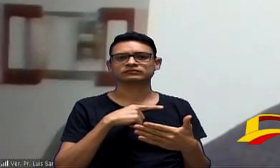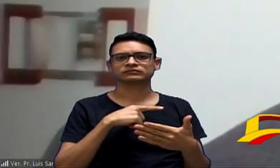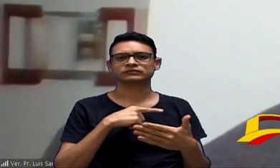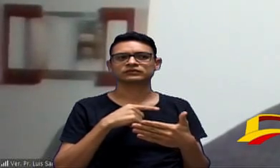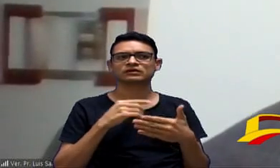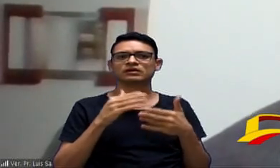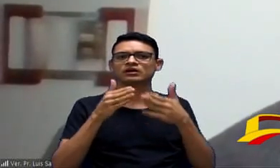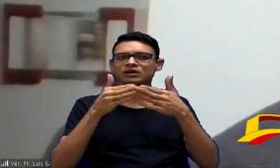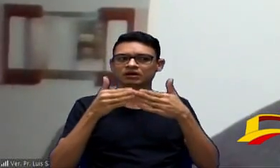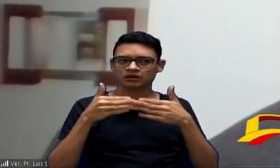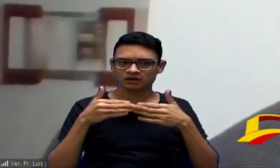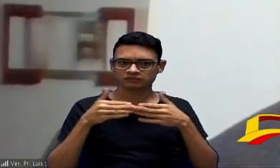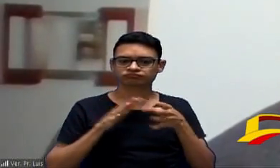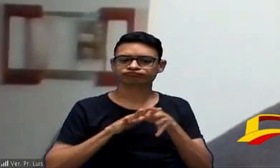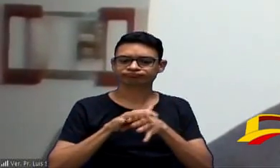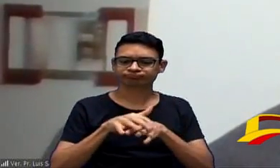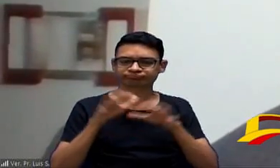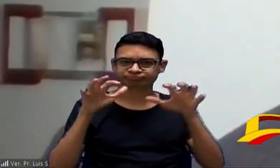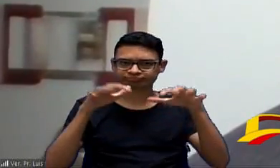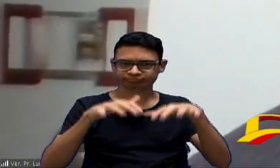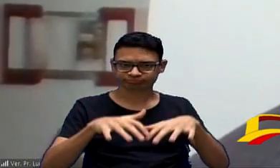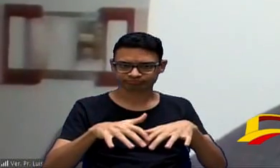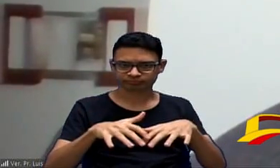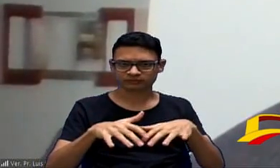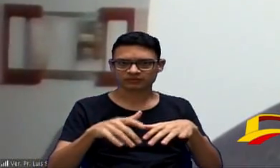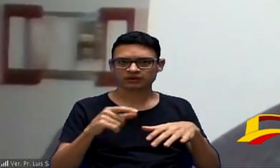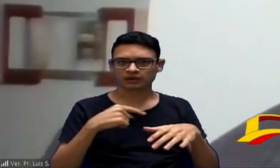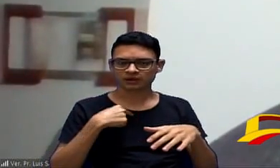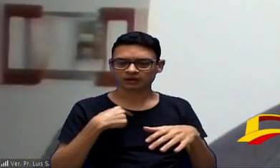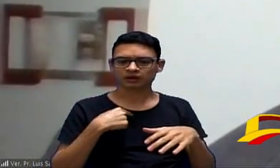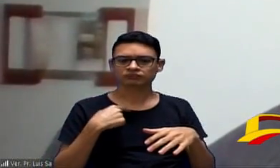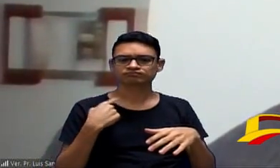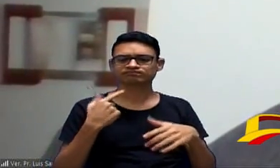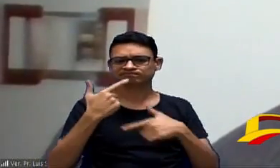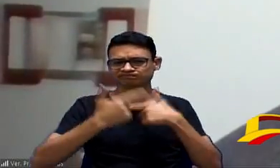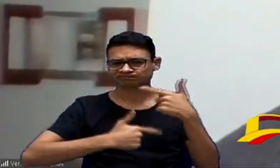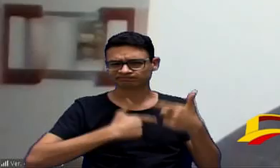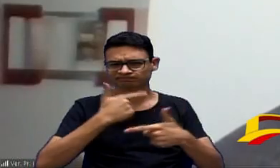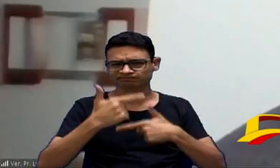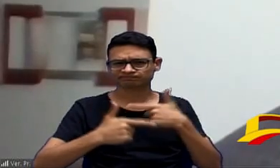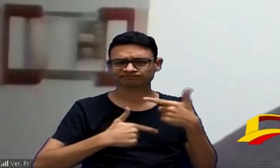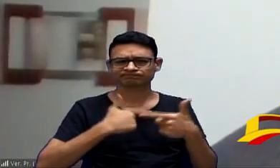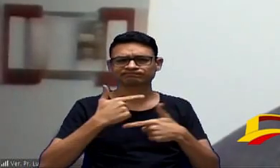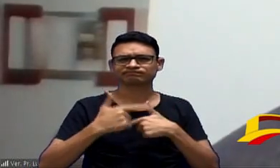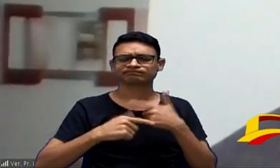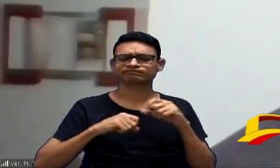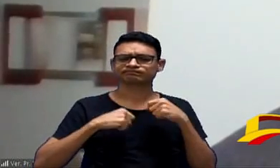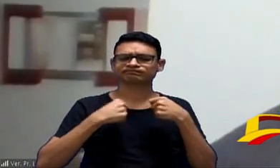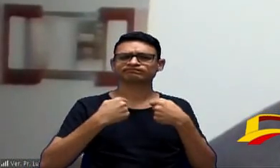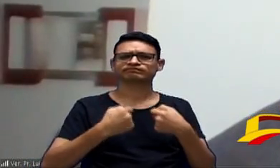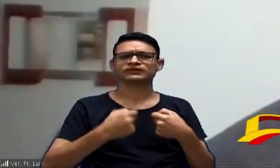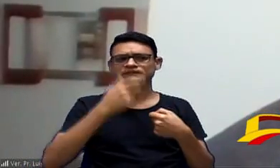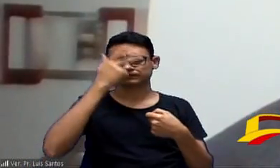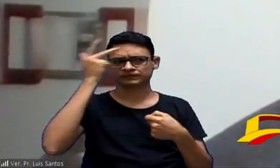audiência pública, trabalhei com toda a equidade possível e mesmo as pessoas que vieram